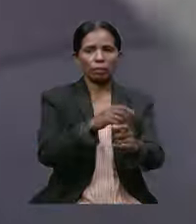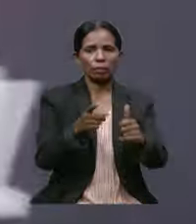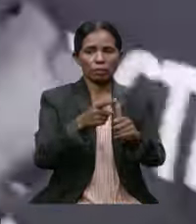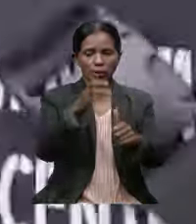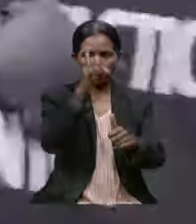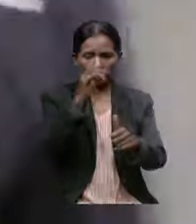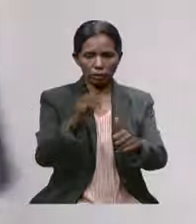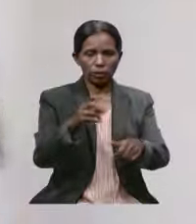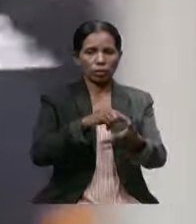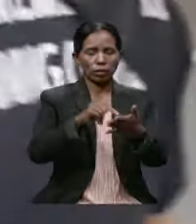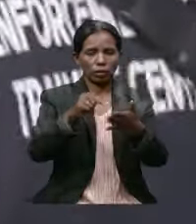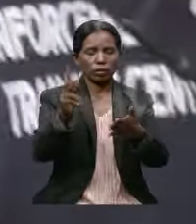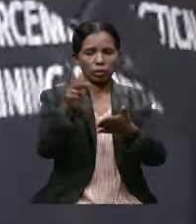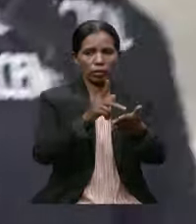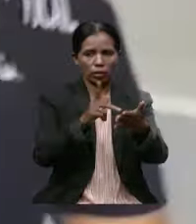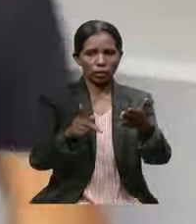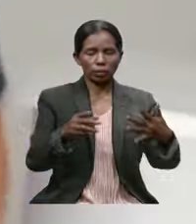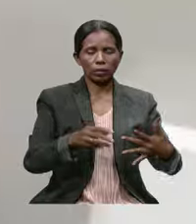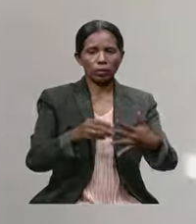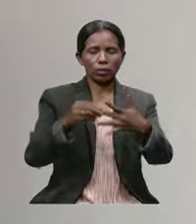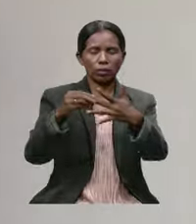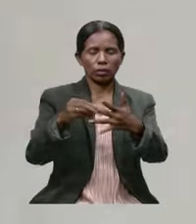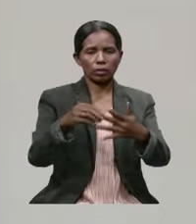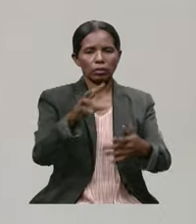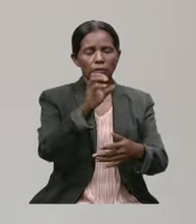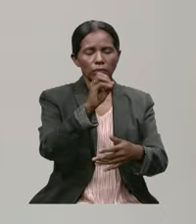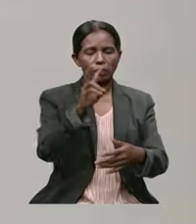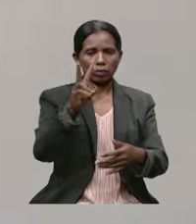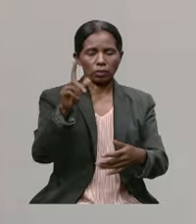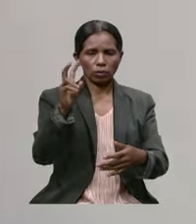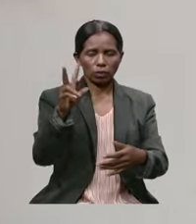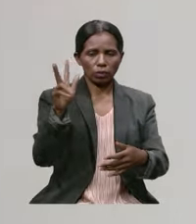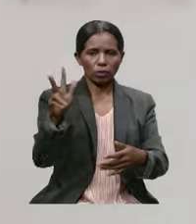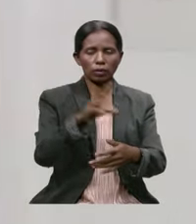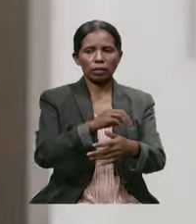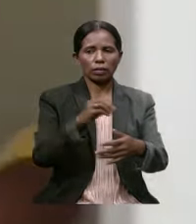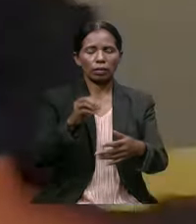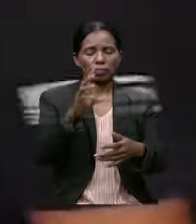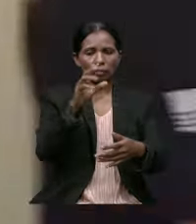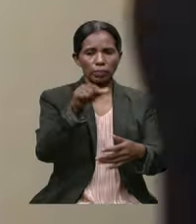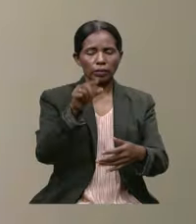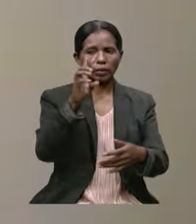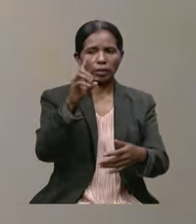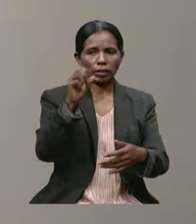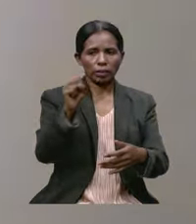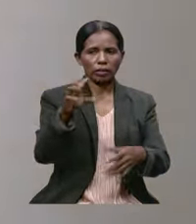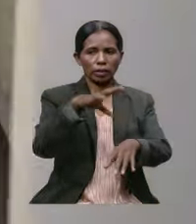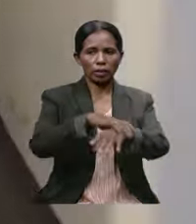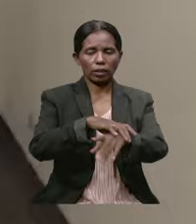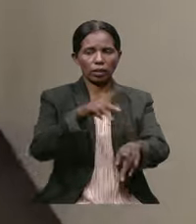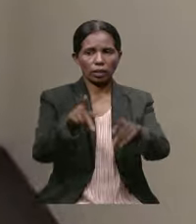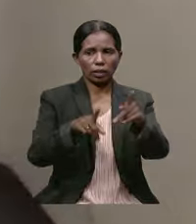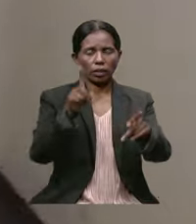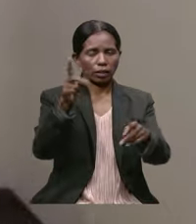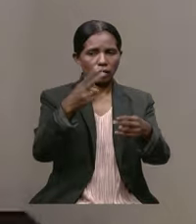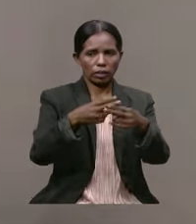Instância de Li, o número crime único Mama Crua Tolu Tolu para Ronda Singhat ponto DICMR onde captura suspeito